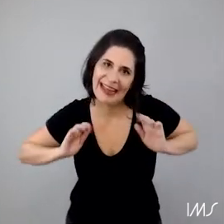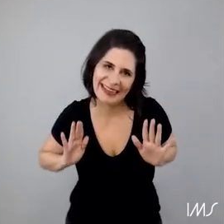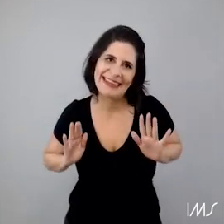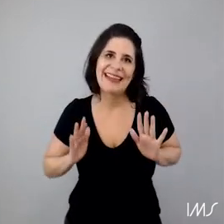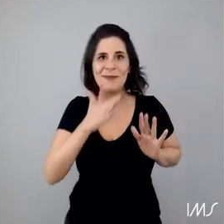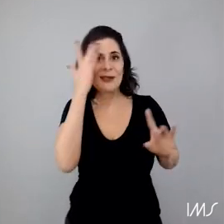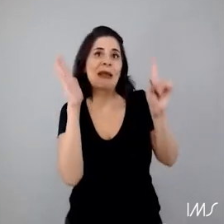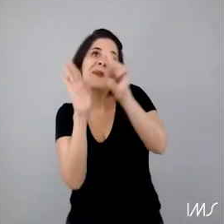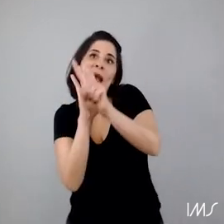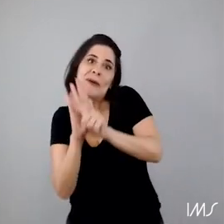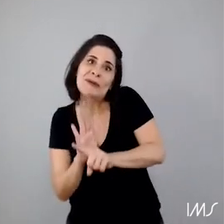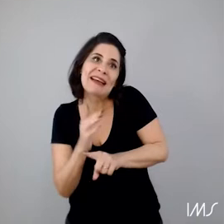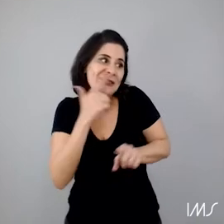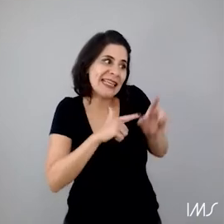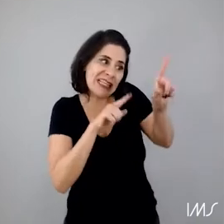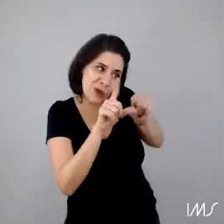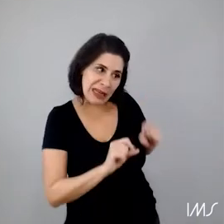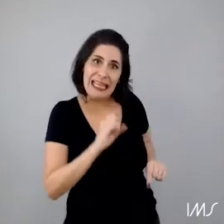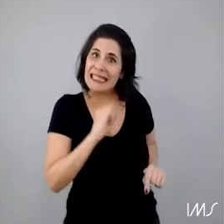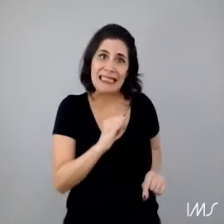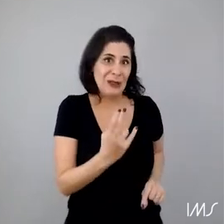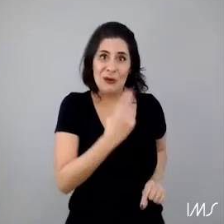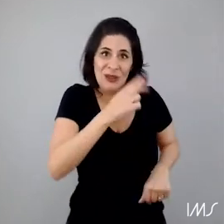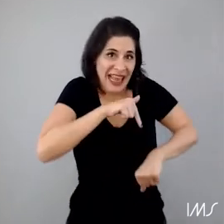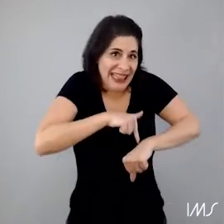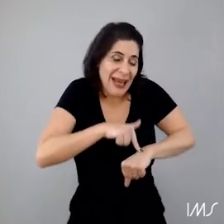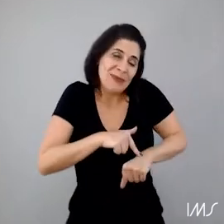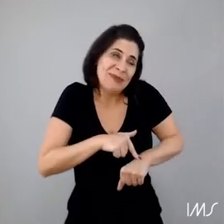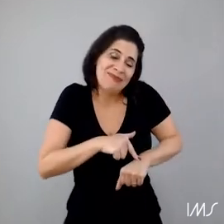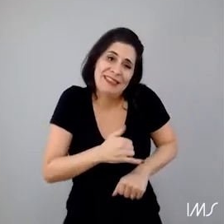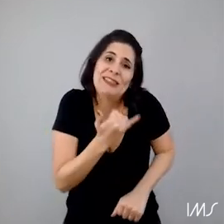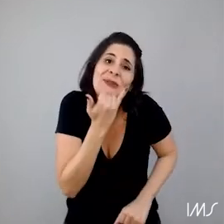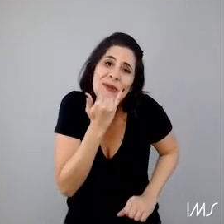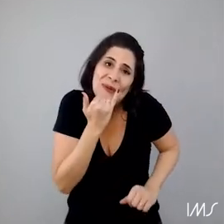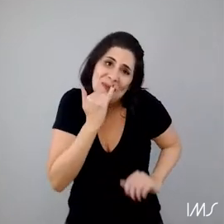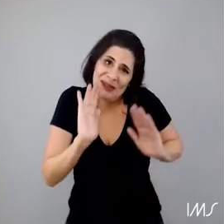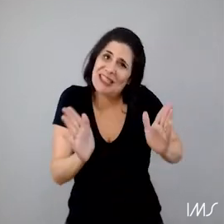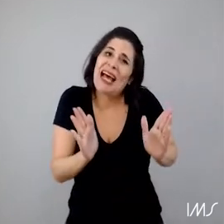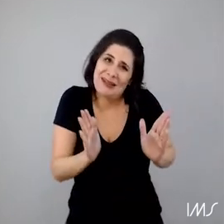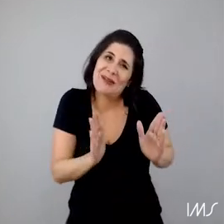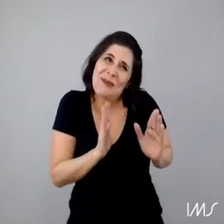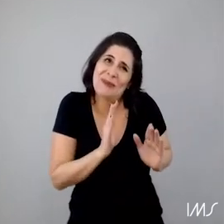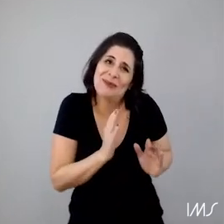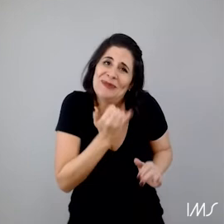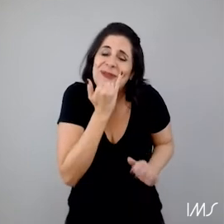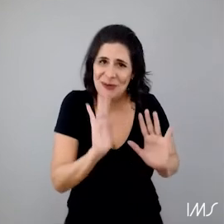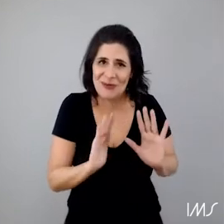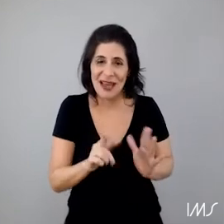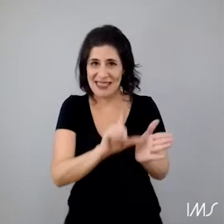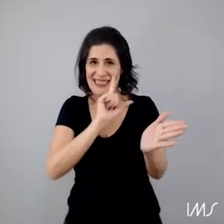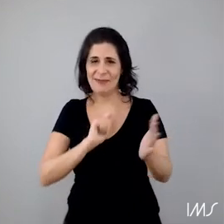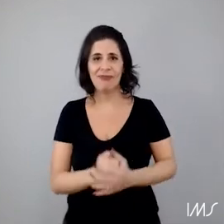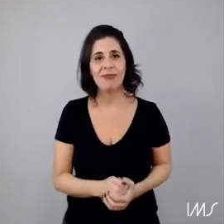de perguntas, e já peço desculpas de antemão caso não possam ser lidas todas, né? O ideal é que as perguntas